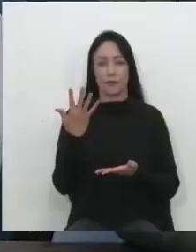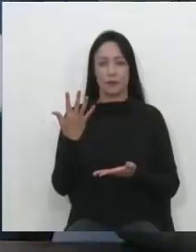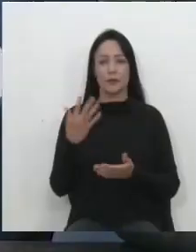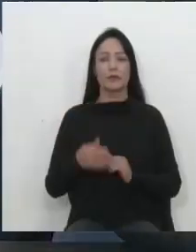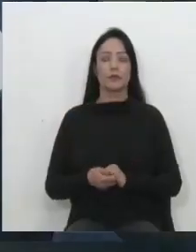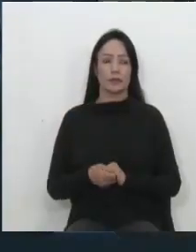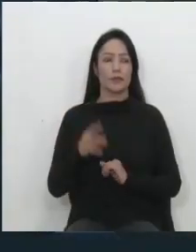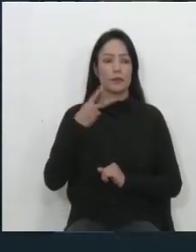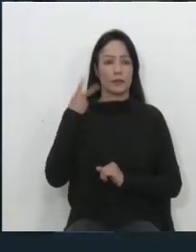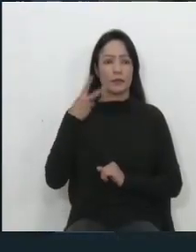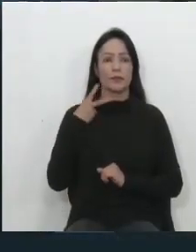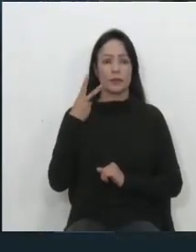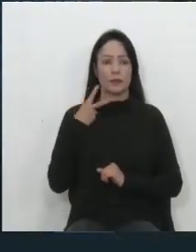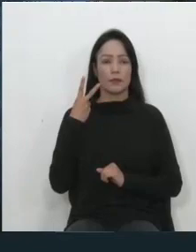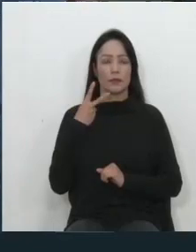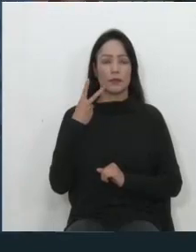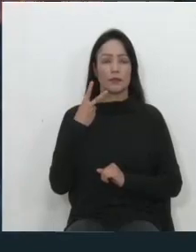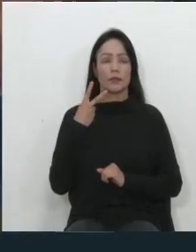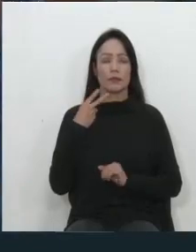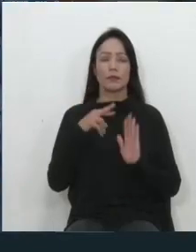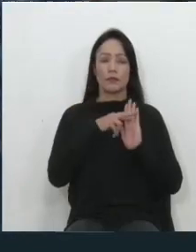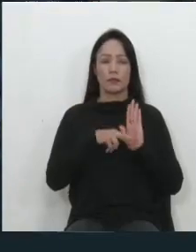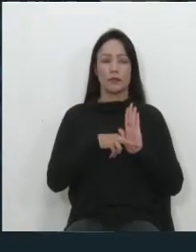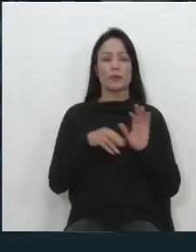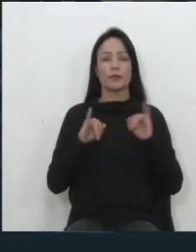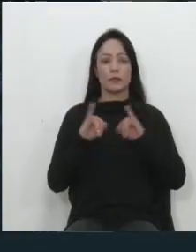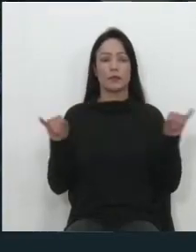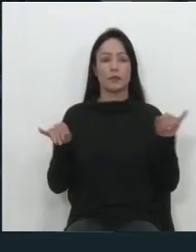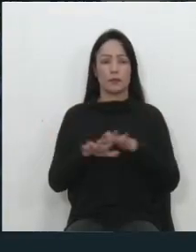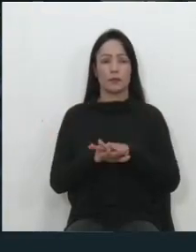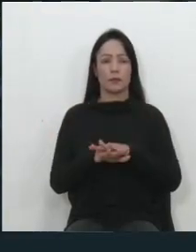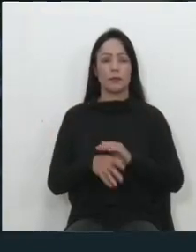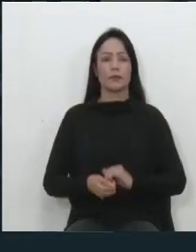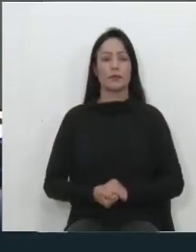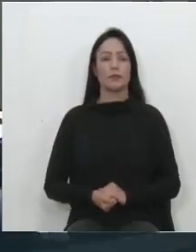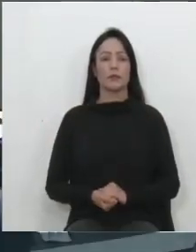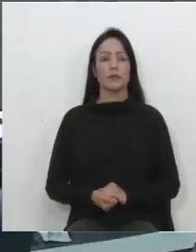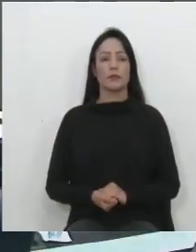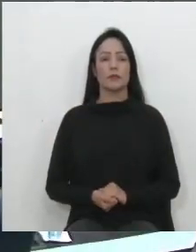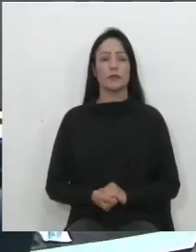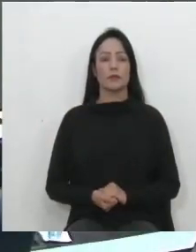de vereadores para cumprir o regimento, dou por encerrada a presente sessão.